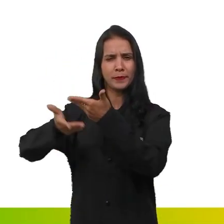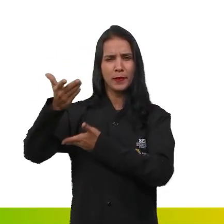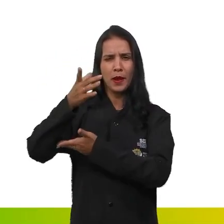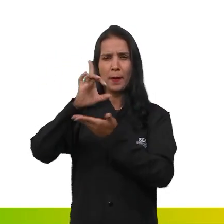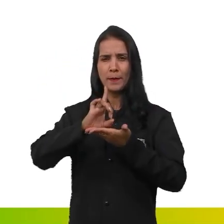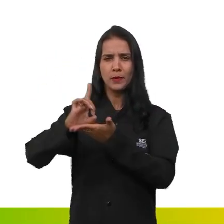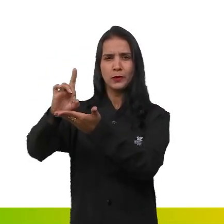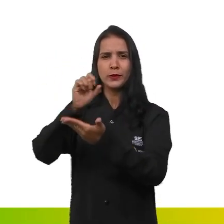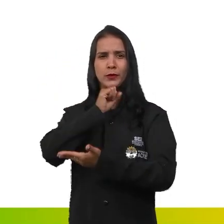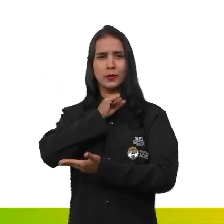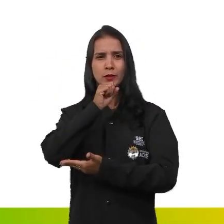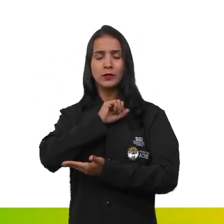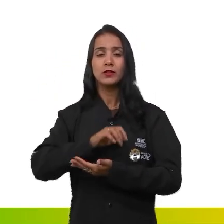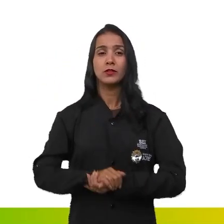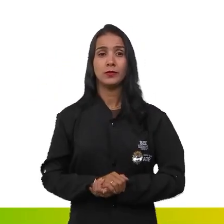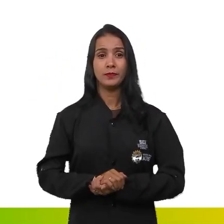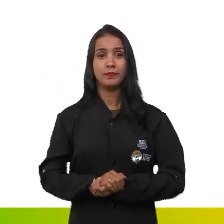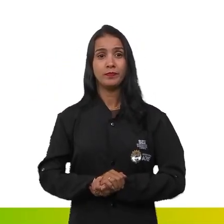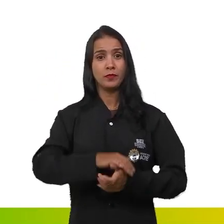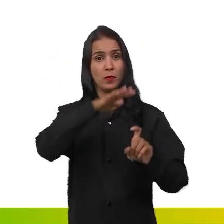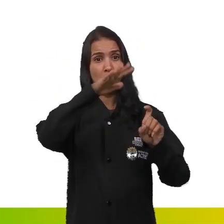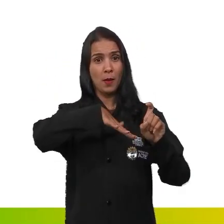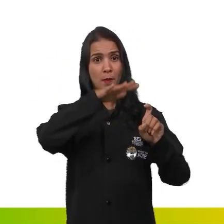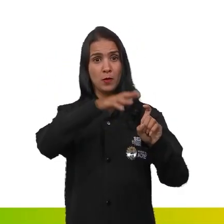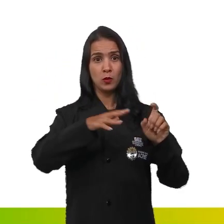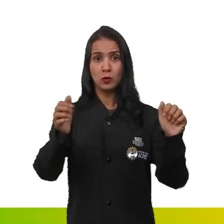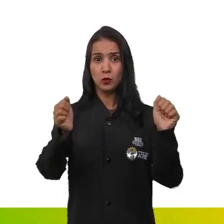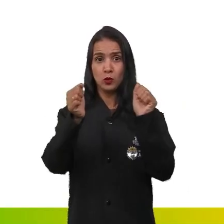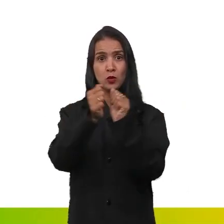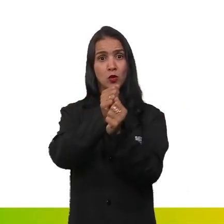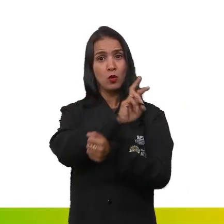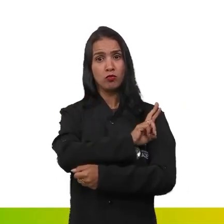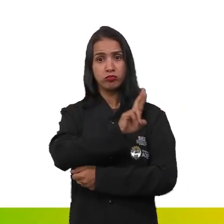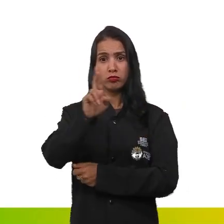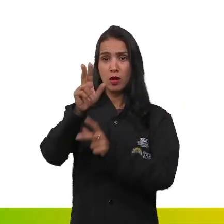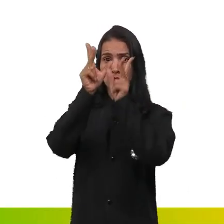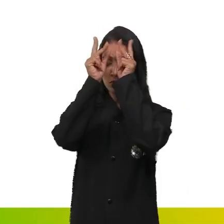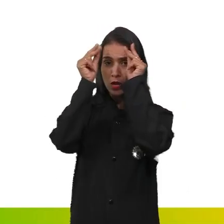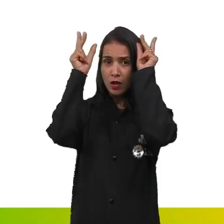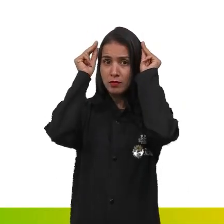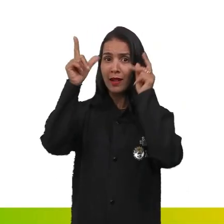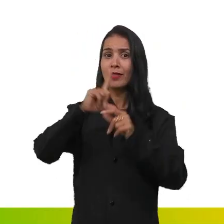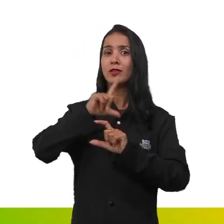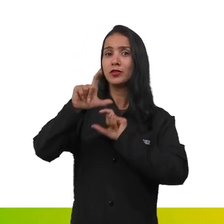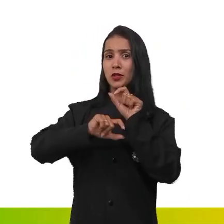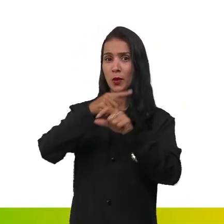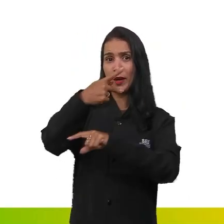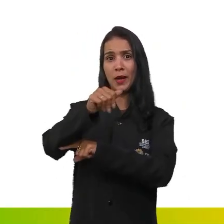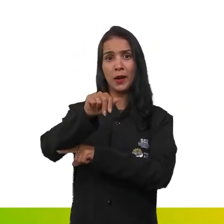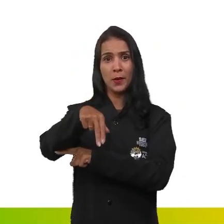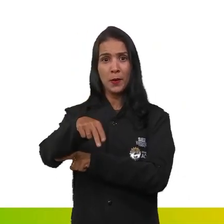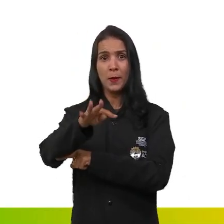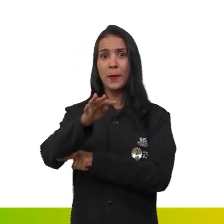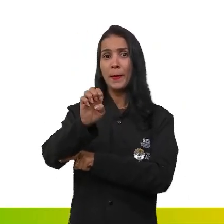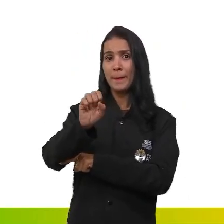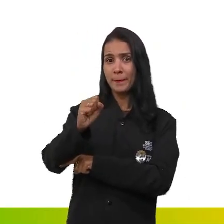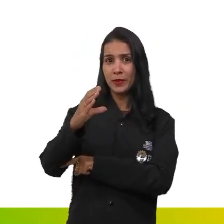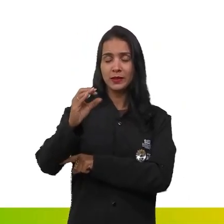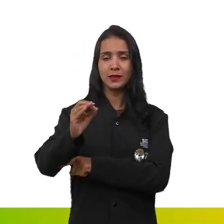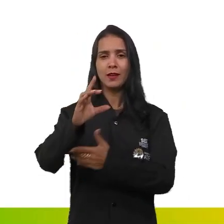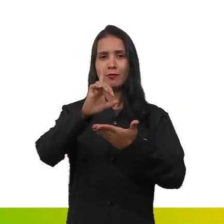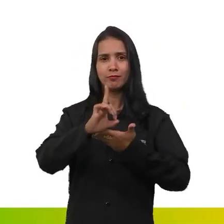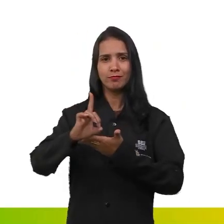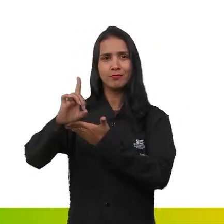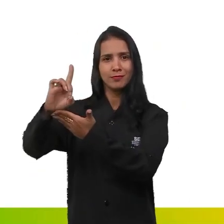A mitologia e a religião. Na Grécia tinha o panteão divino. Os gregos adoravam